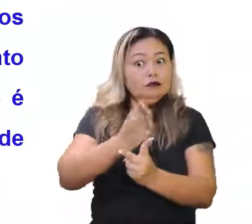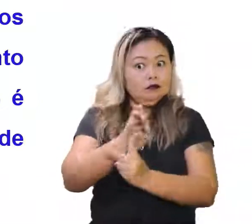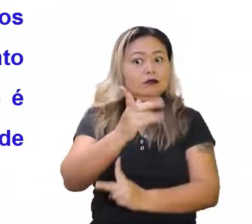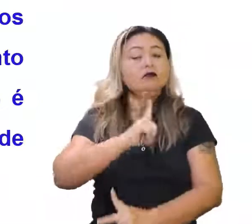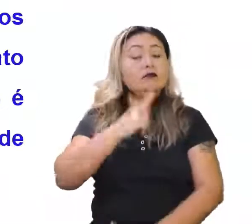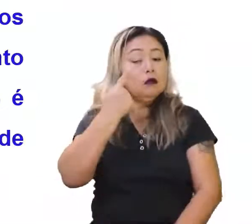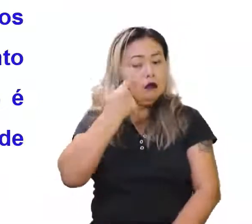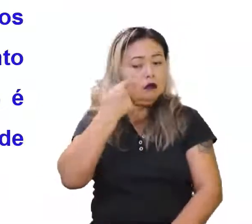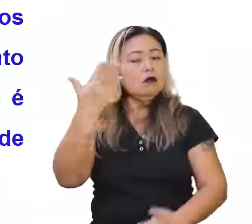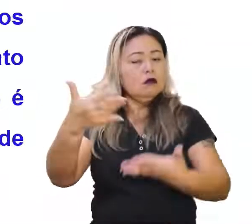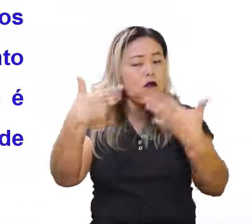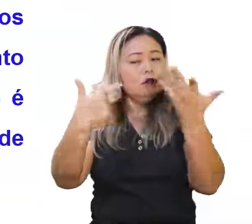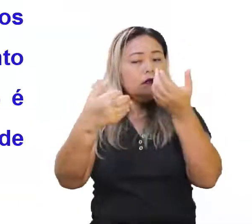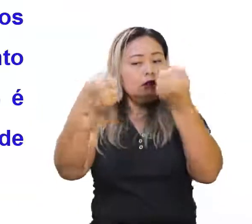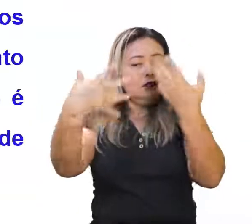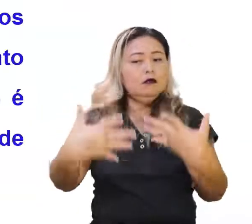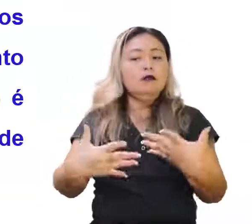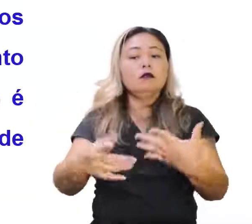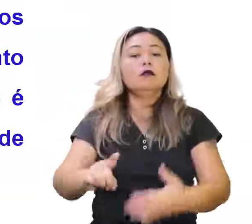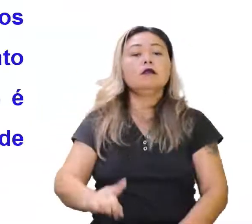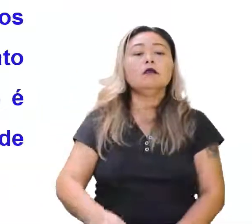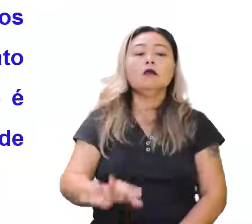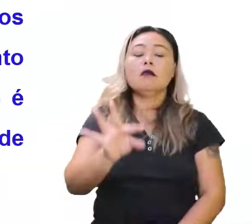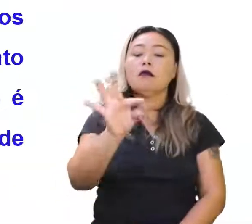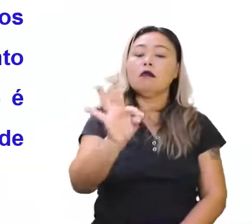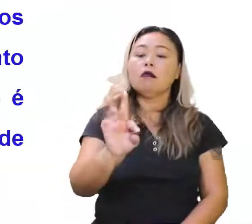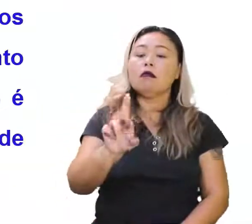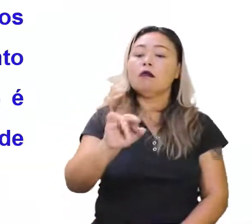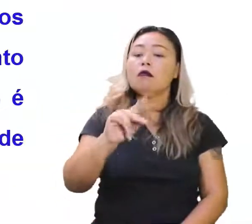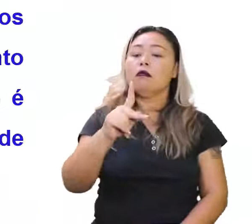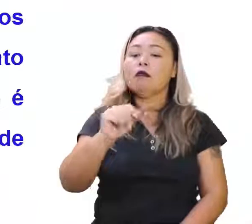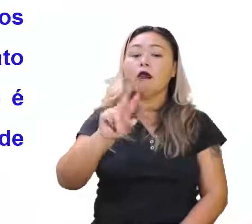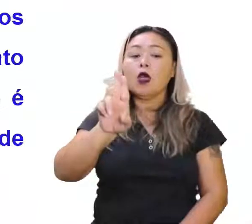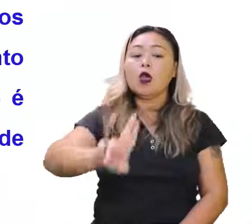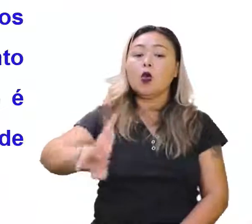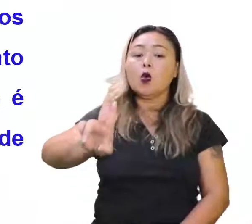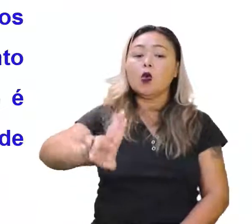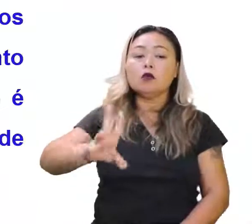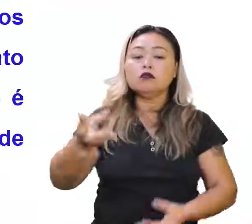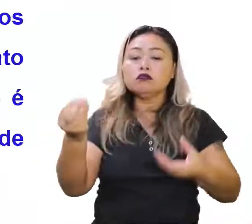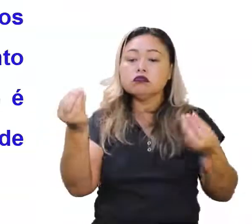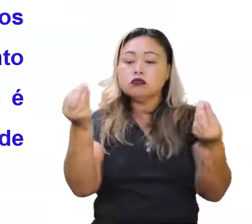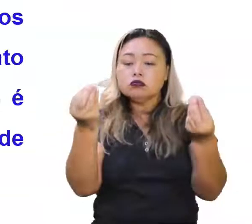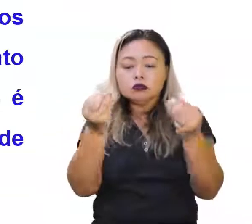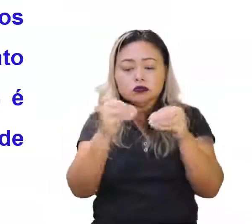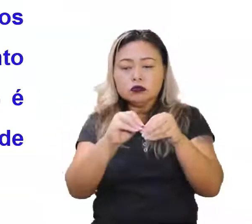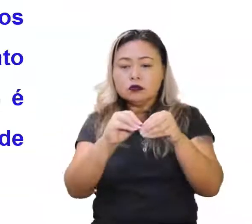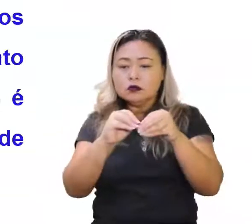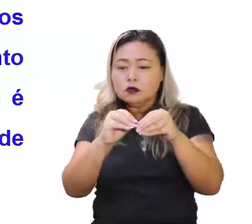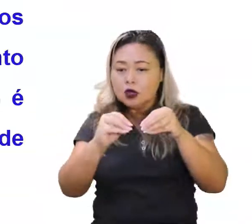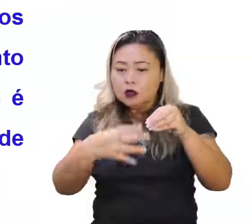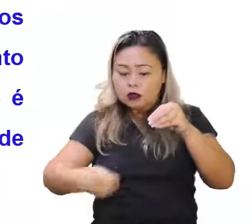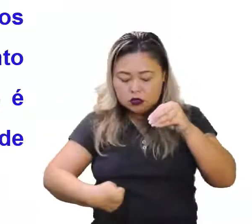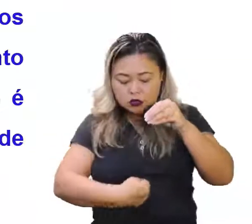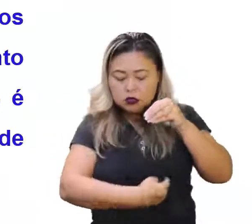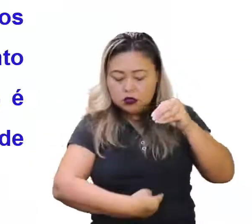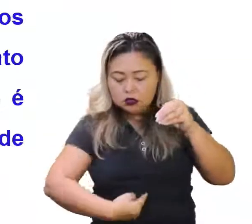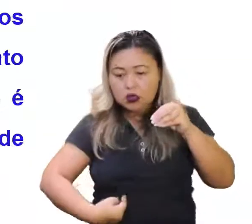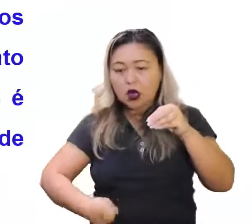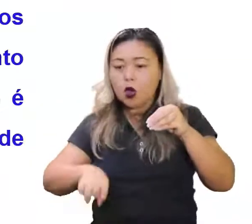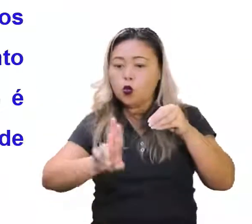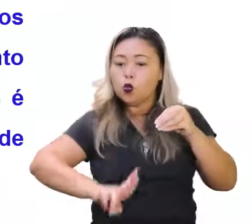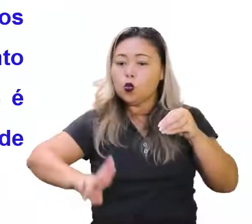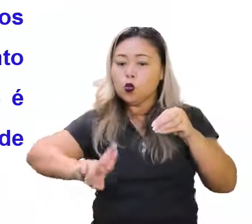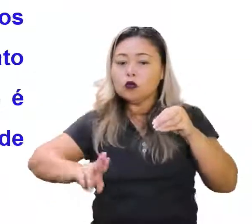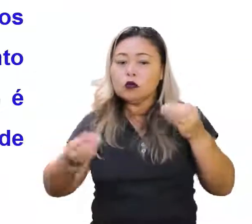Vamos ver isso aí, tá bom? A tripa que é útil para o preenchimento, né? Quer dizer, ela é utilizada